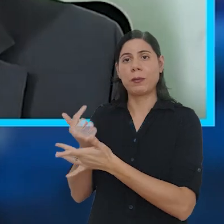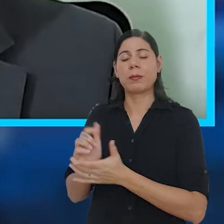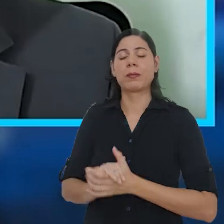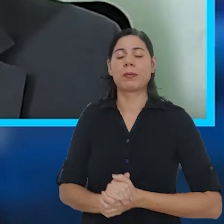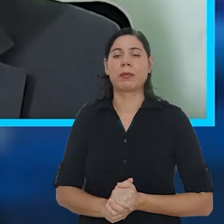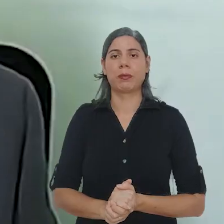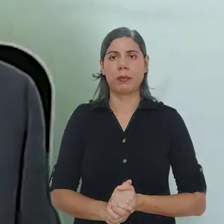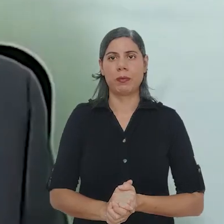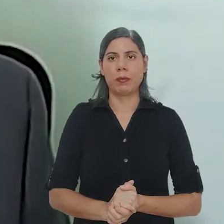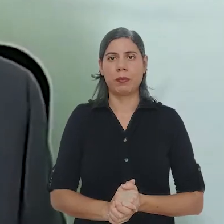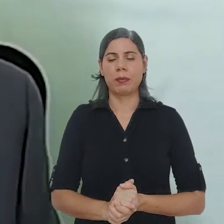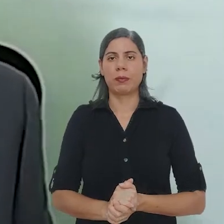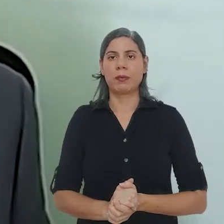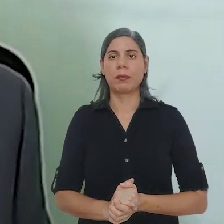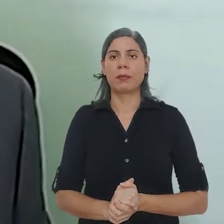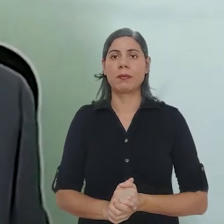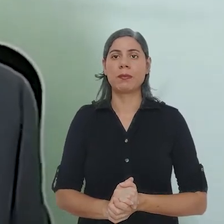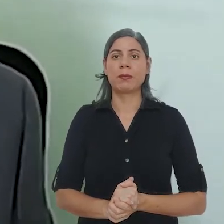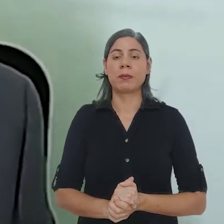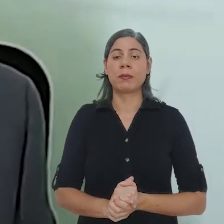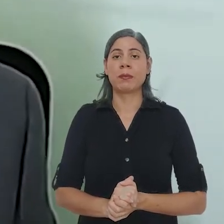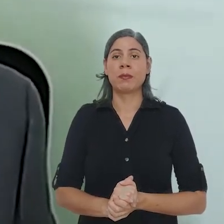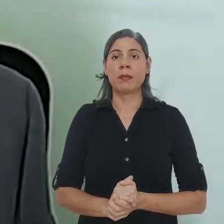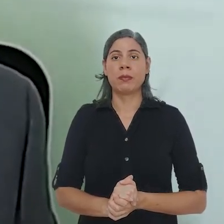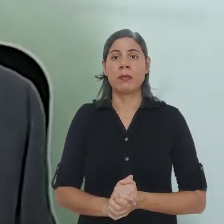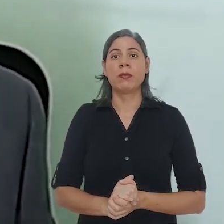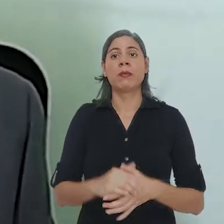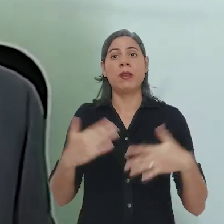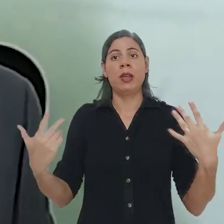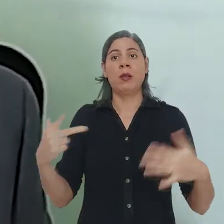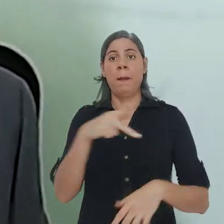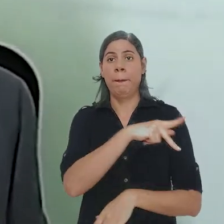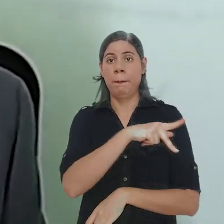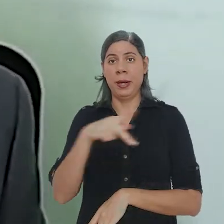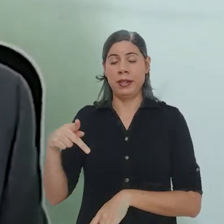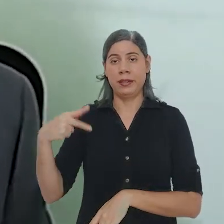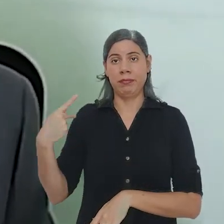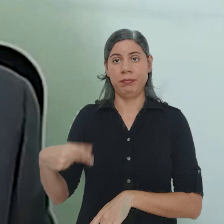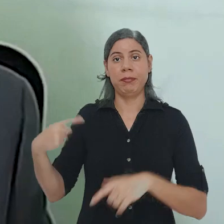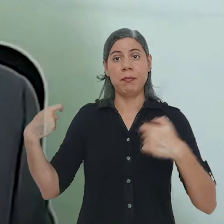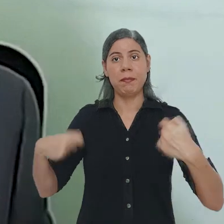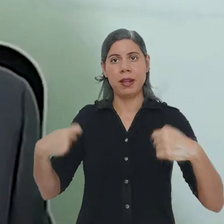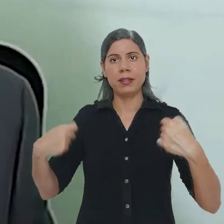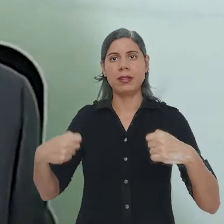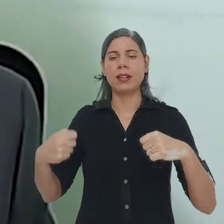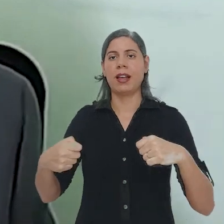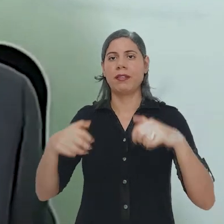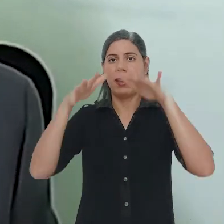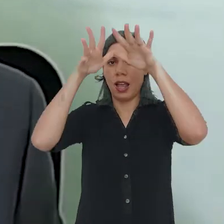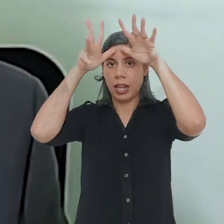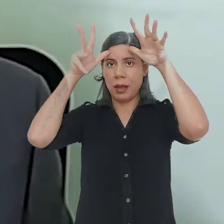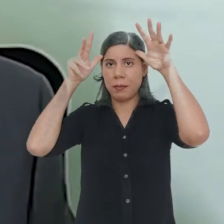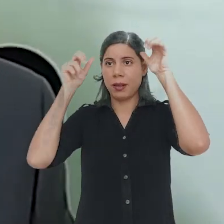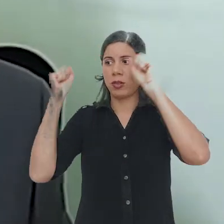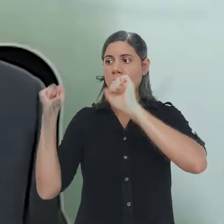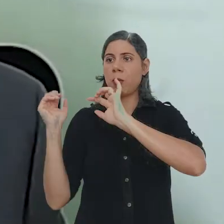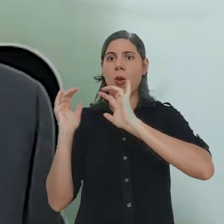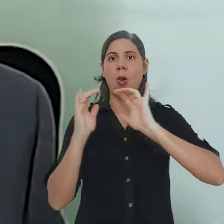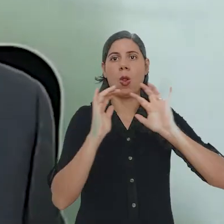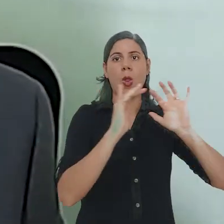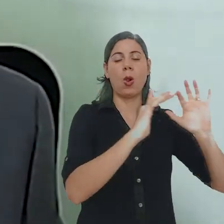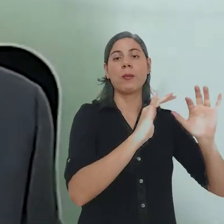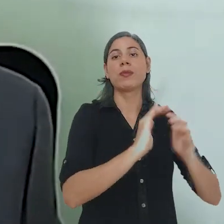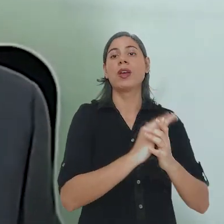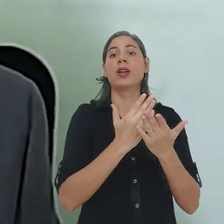desse material. E aí o nosso presidente, à época, precisava reocupar a Amazônia. E aí o que é que